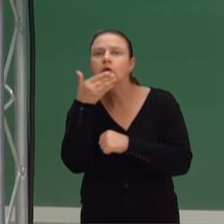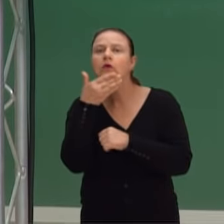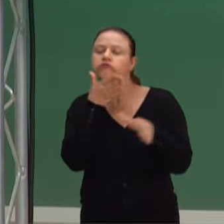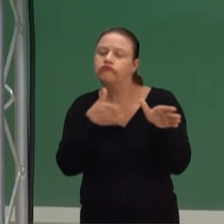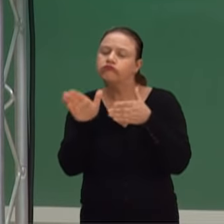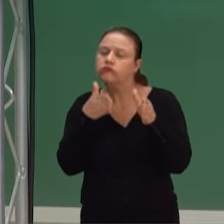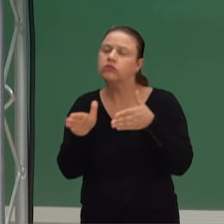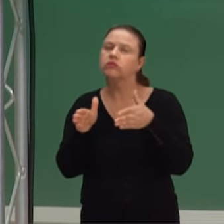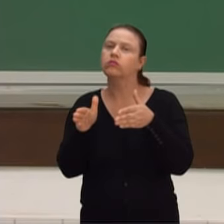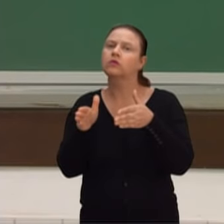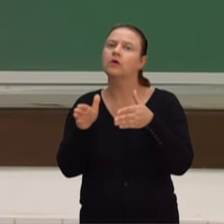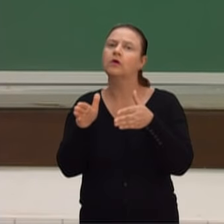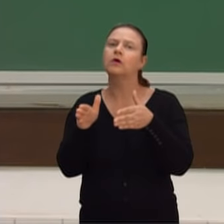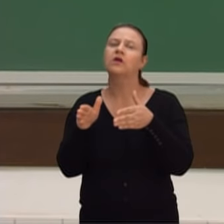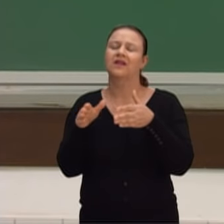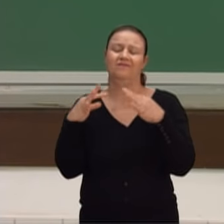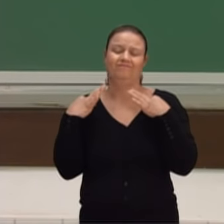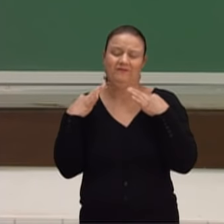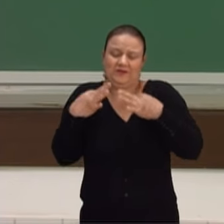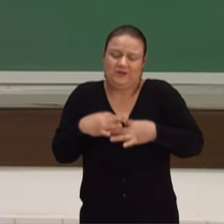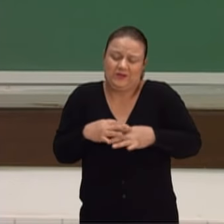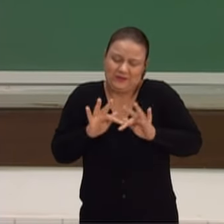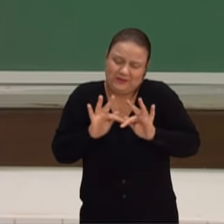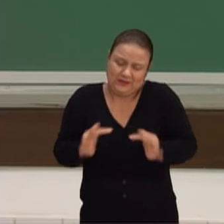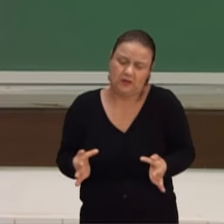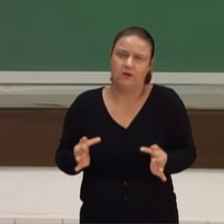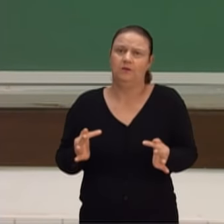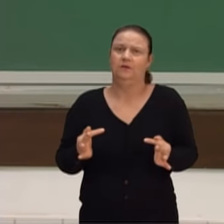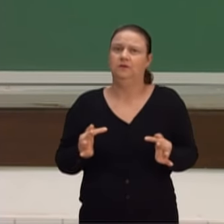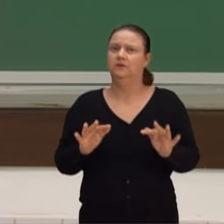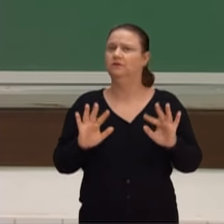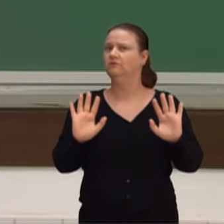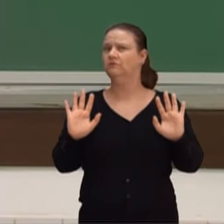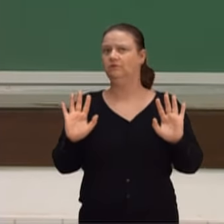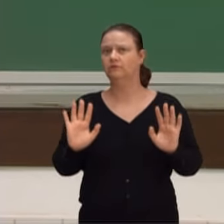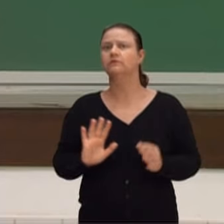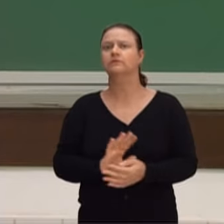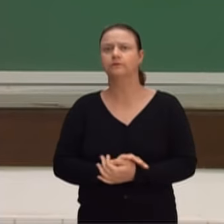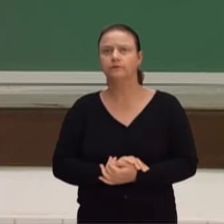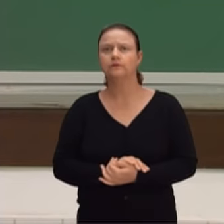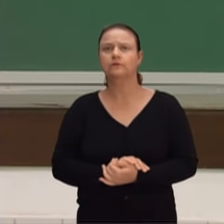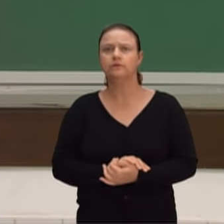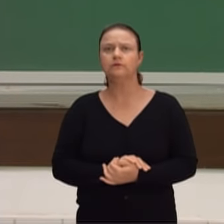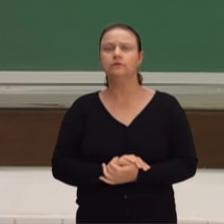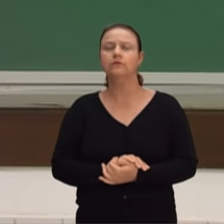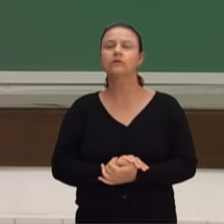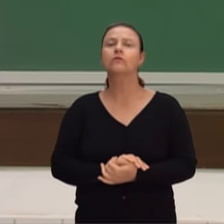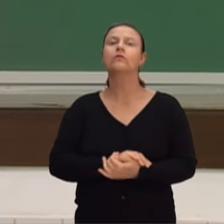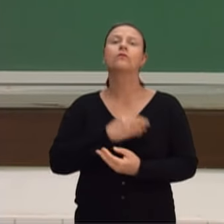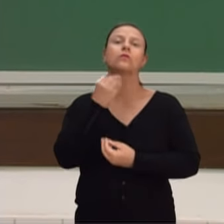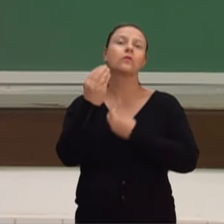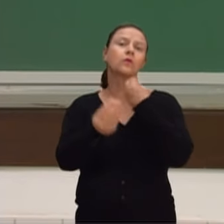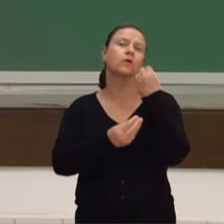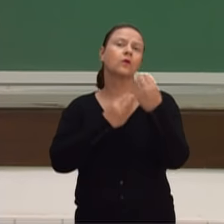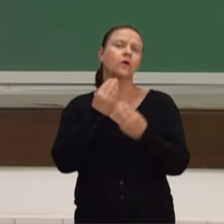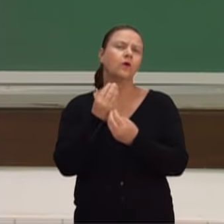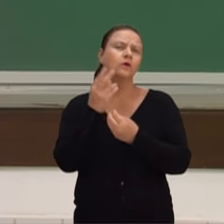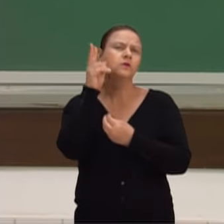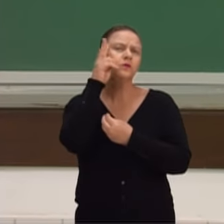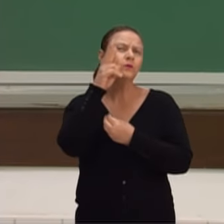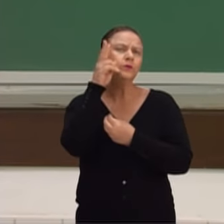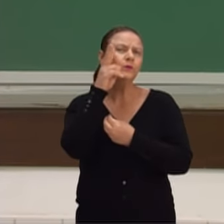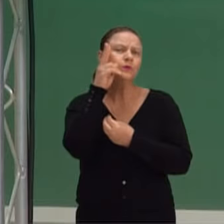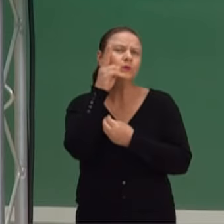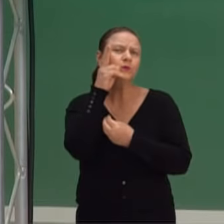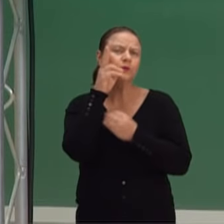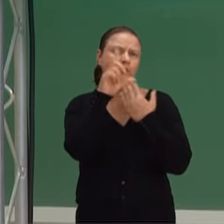eles eram muito mais mal vestidos do que os demais escravos ainda. E ainda, como diz o historiador Stuart